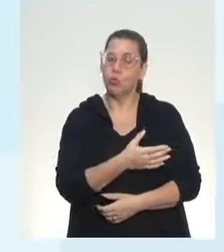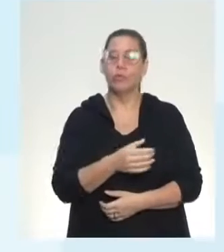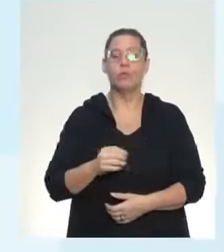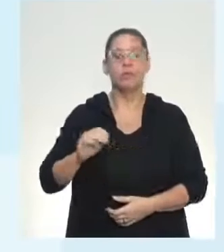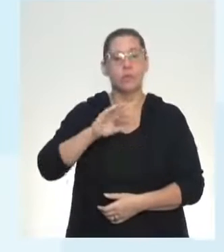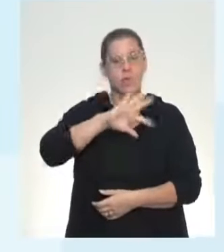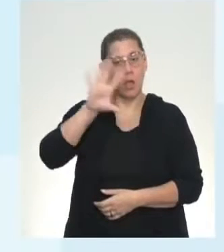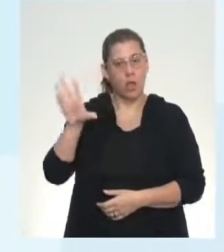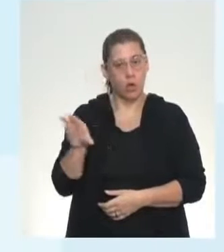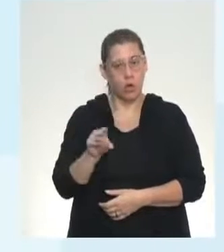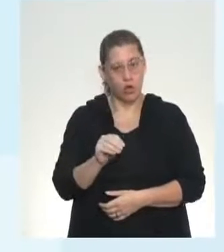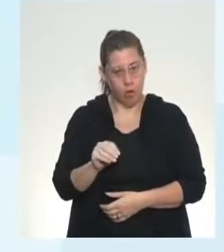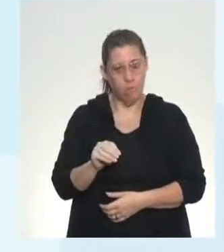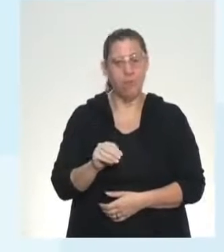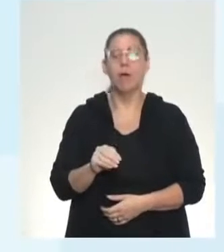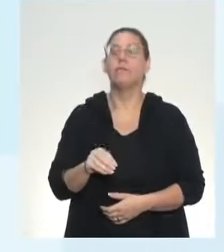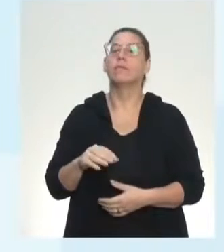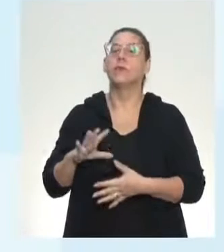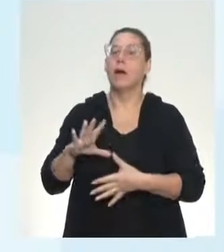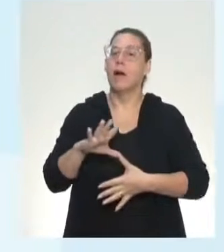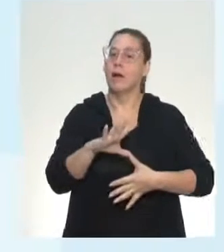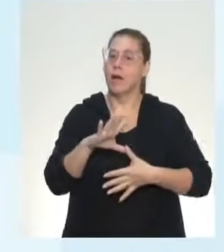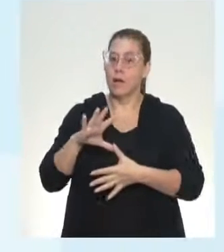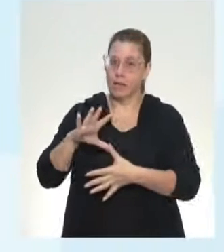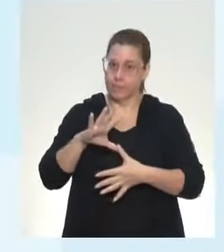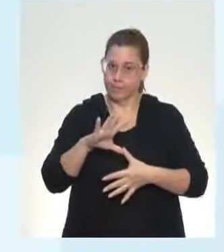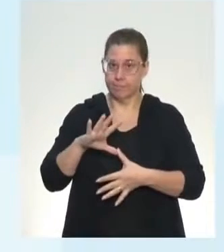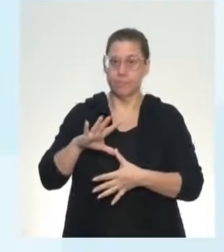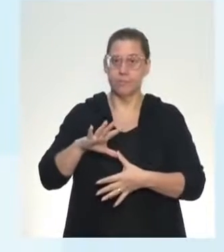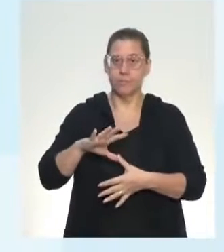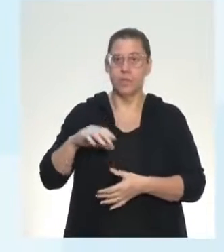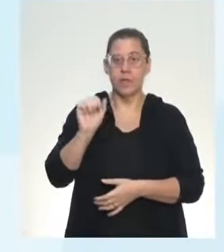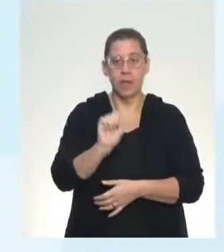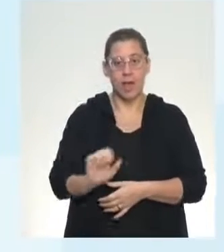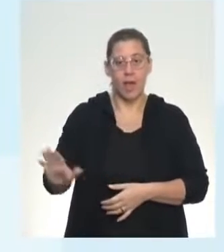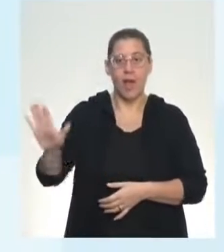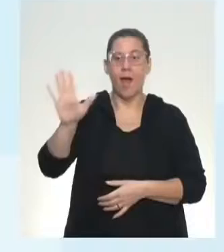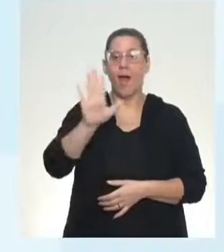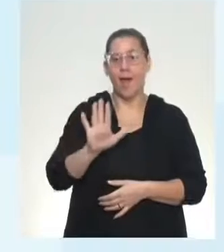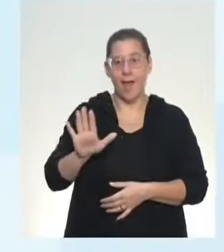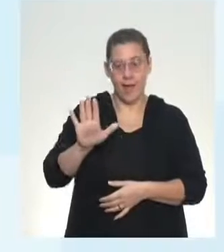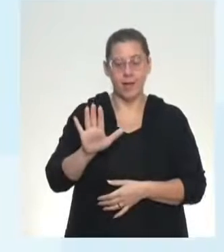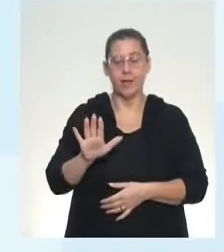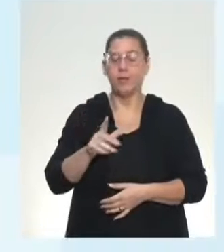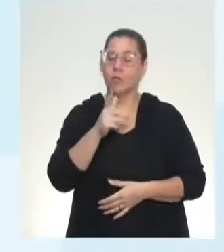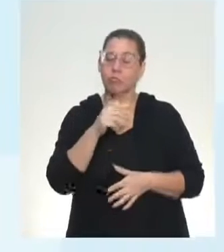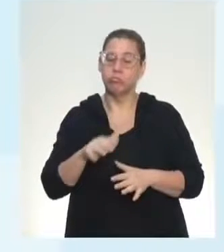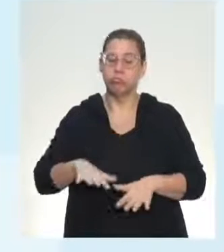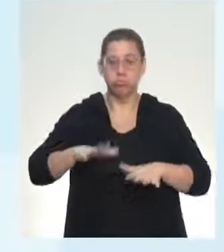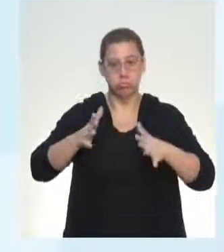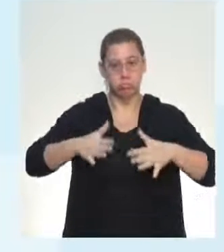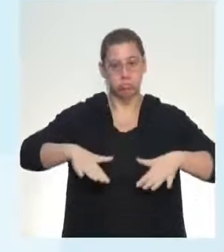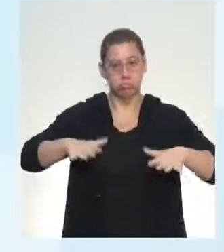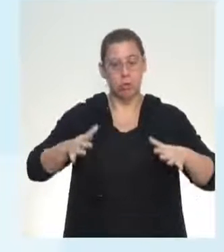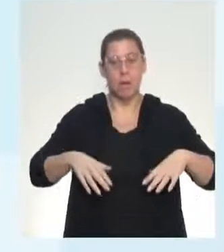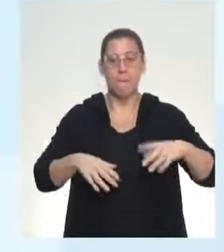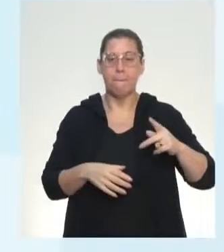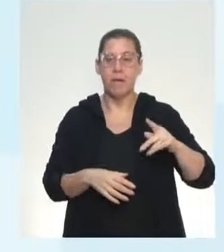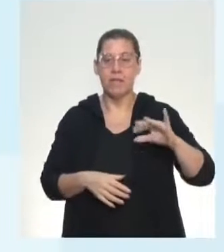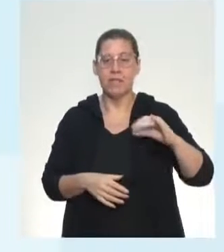África e da Ásia, no contexto das navegações nos oceanos Atlântico, Índico